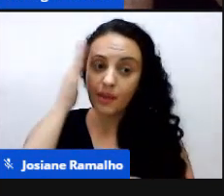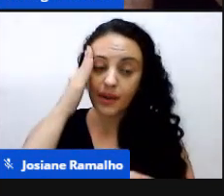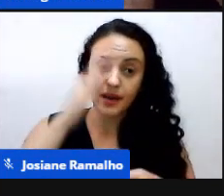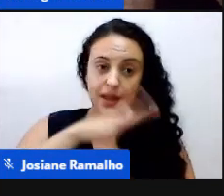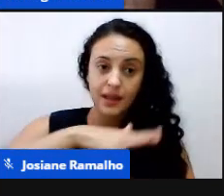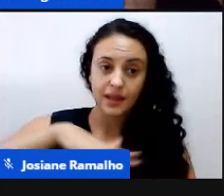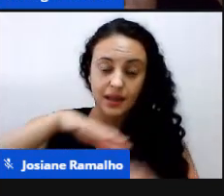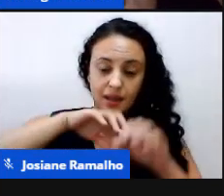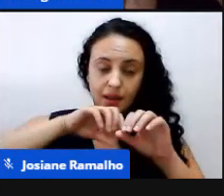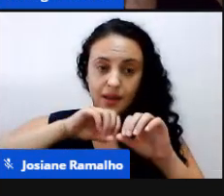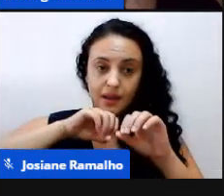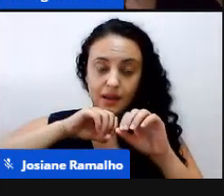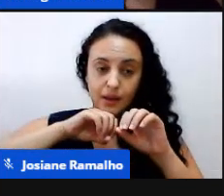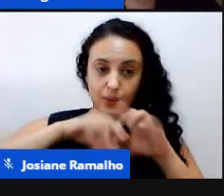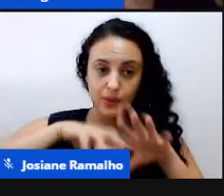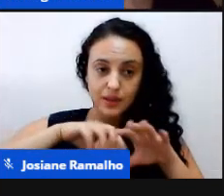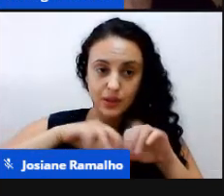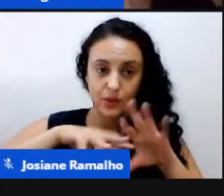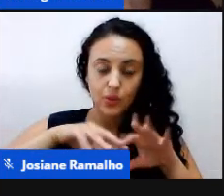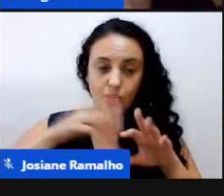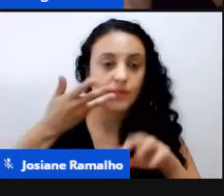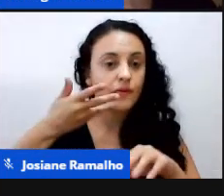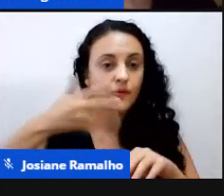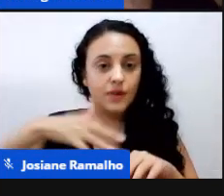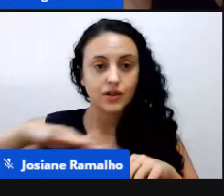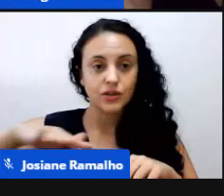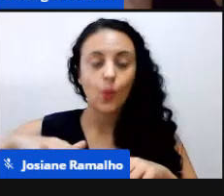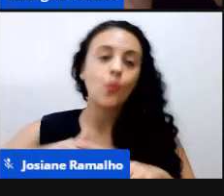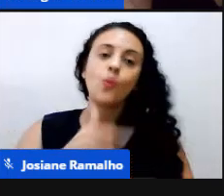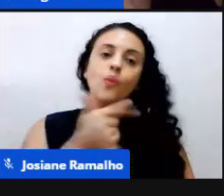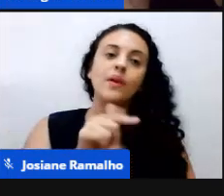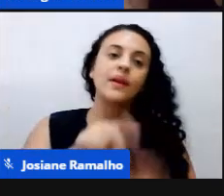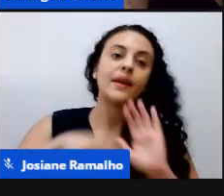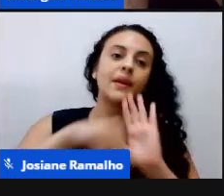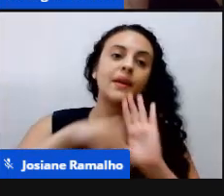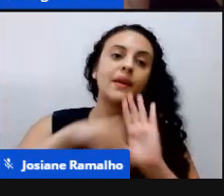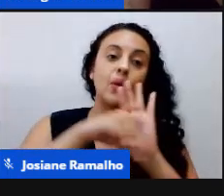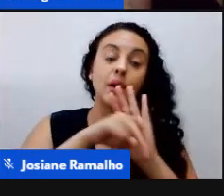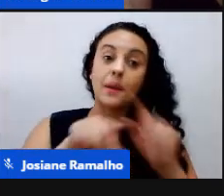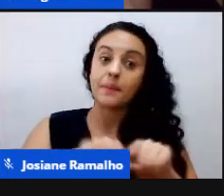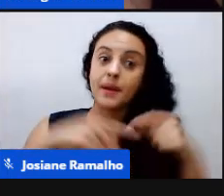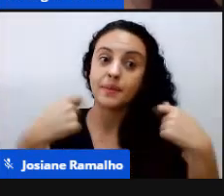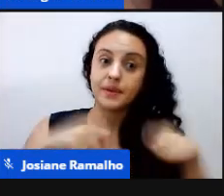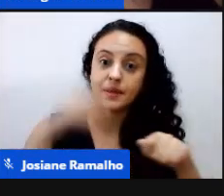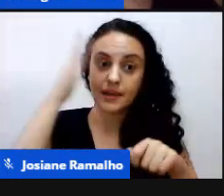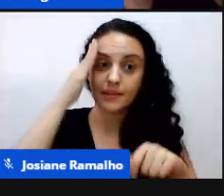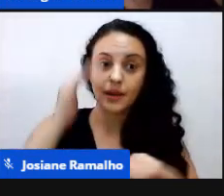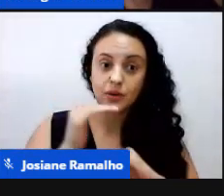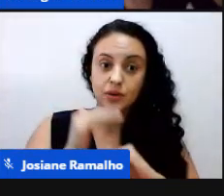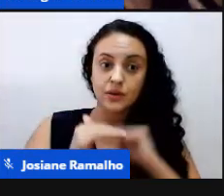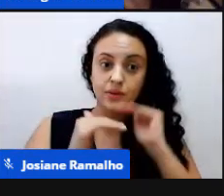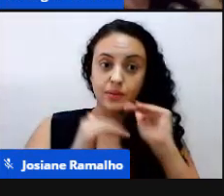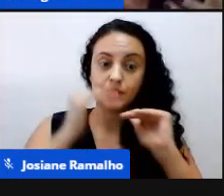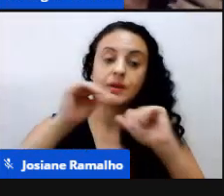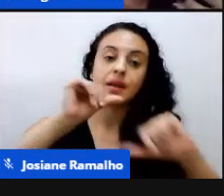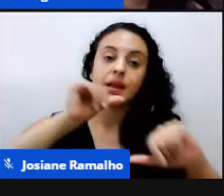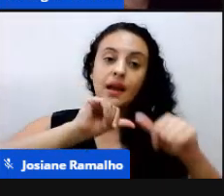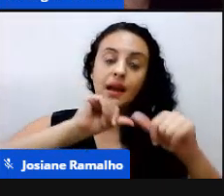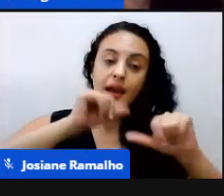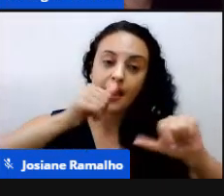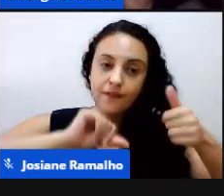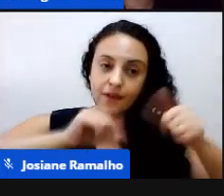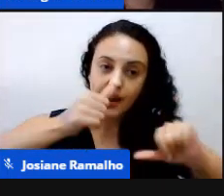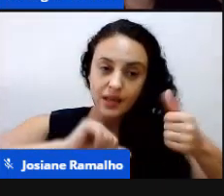tem um desenvolvimento, né? Exatamente. Tem essa avaliação qualitativa, né? O processo